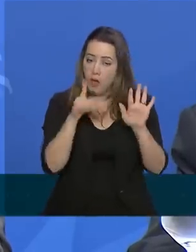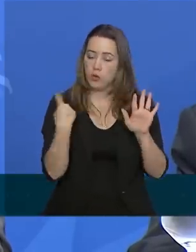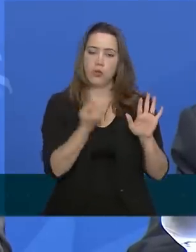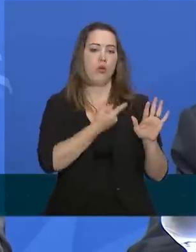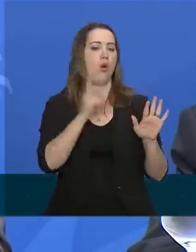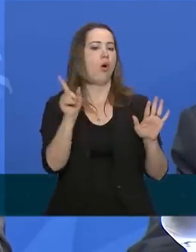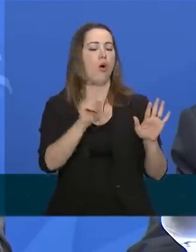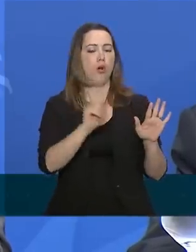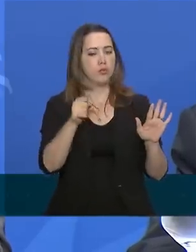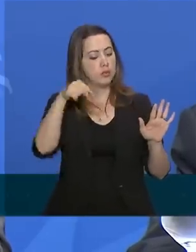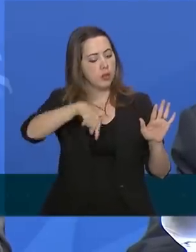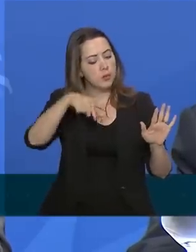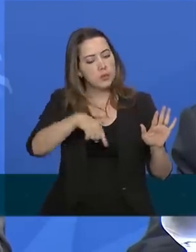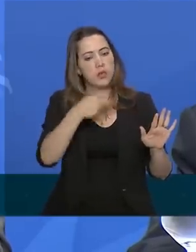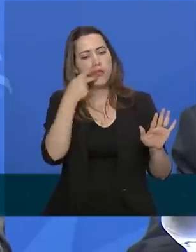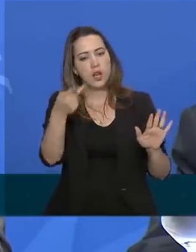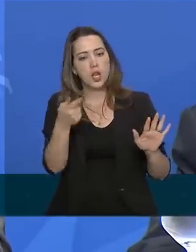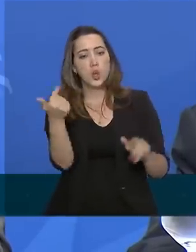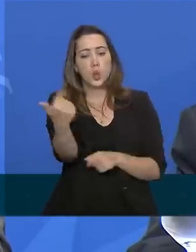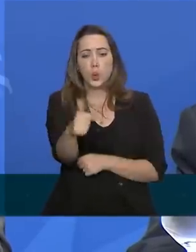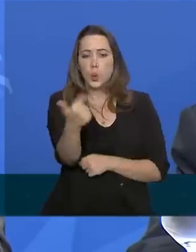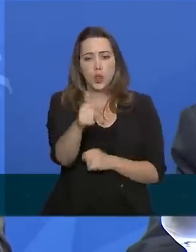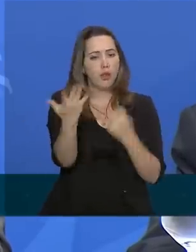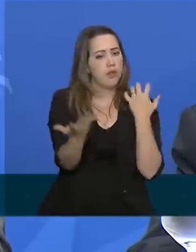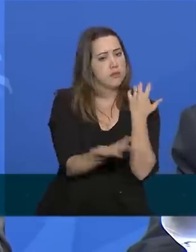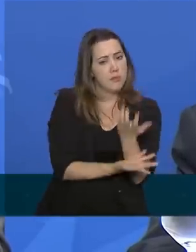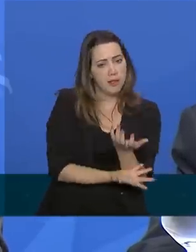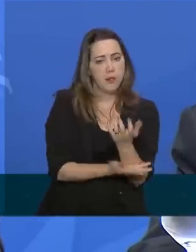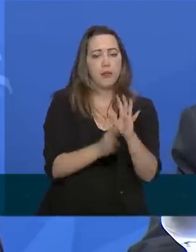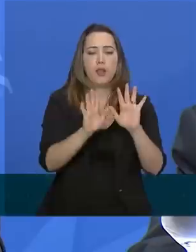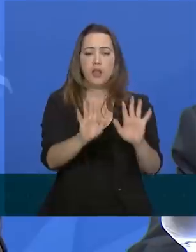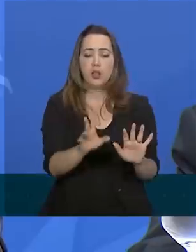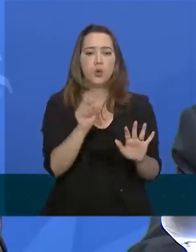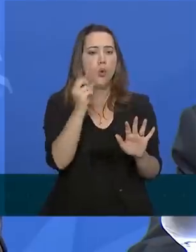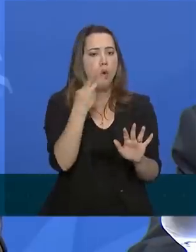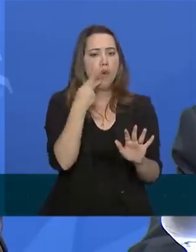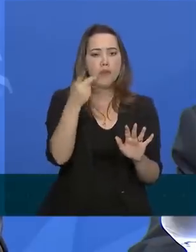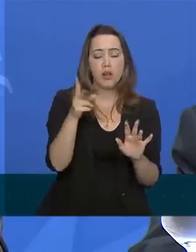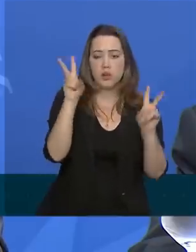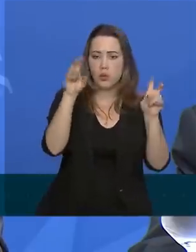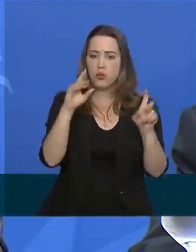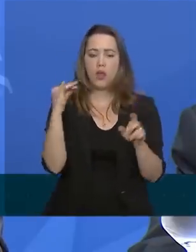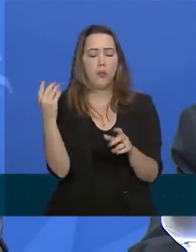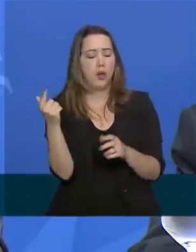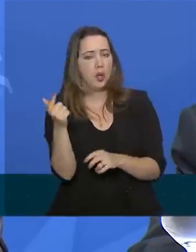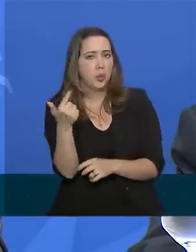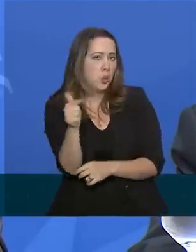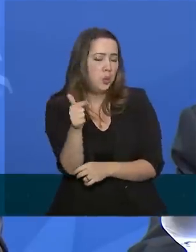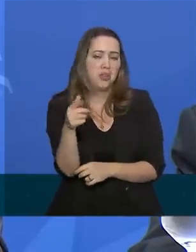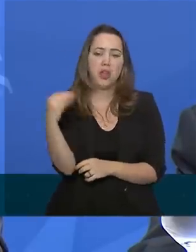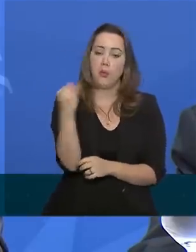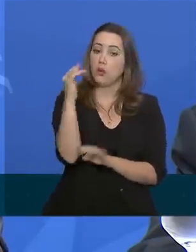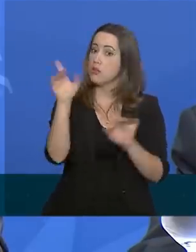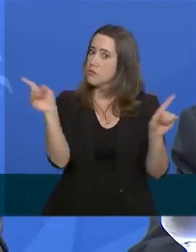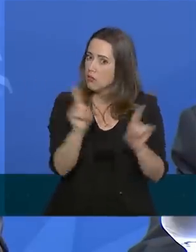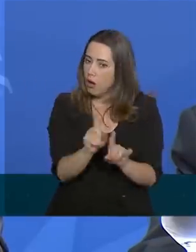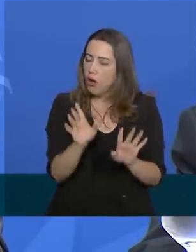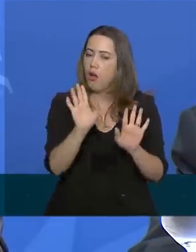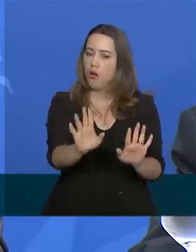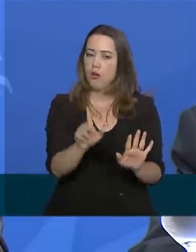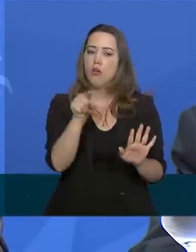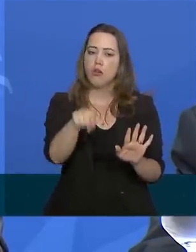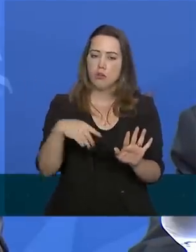estamos aqui negando a importância do tema então pouco essa curva tendencial que vem desde